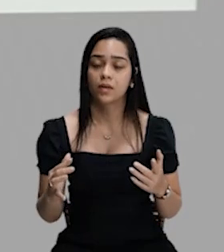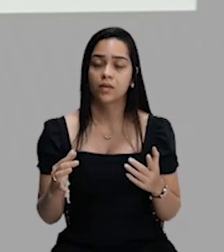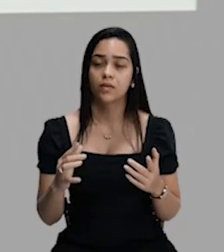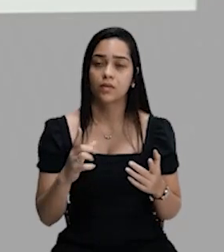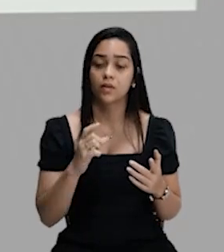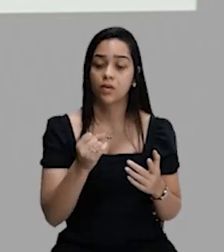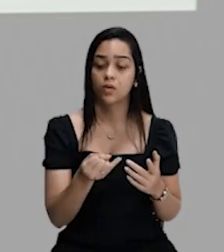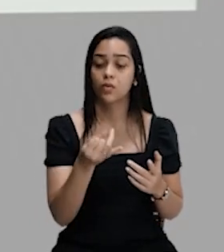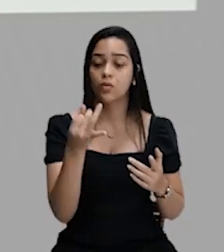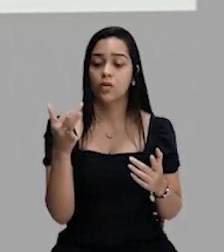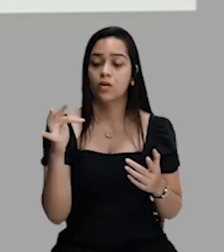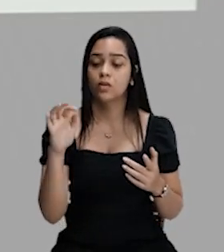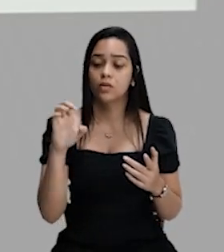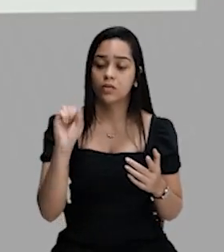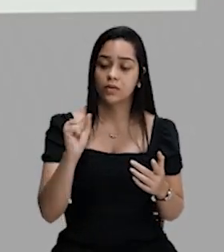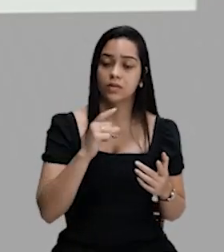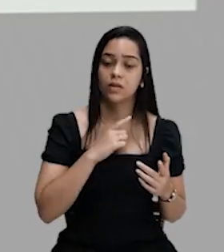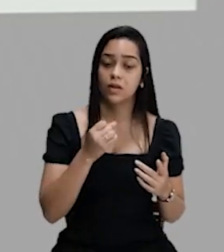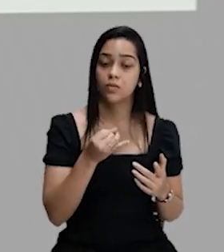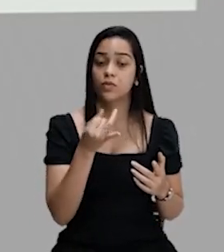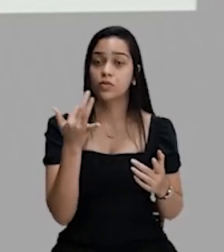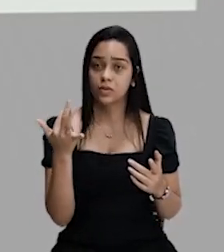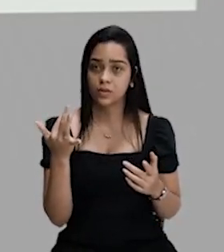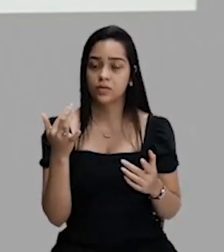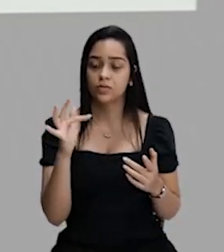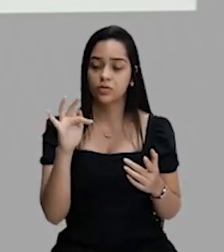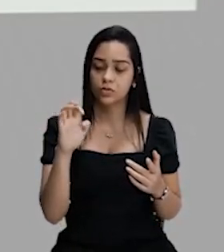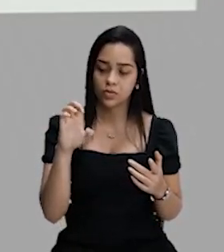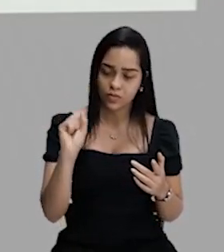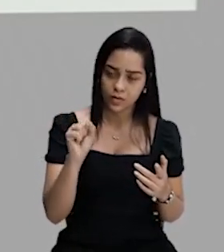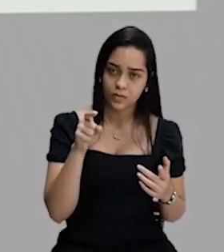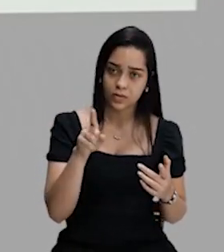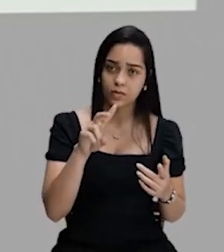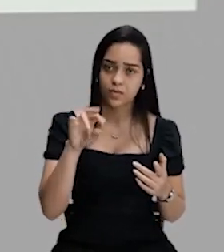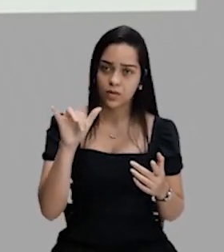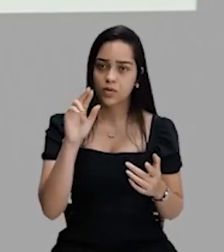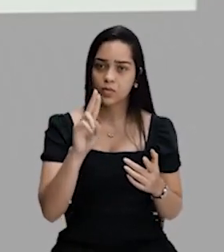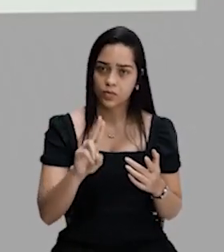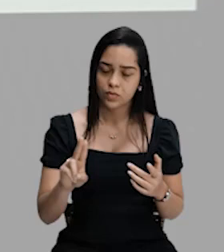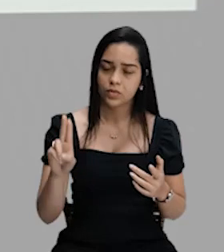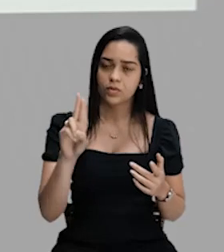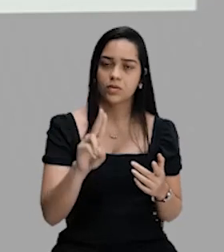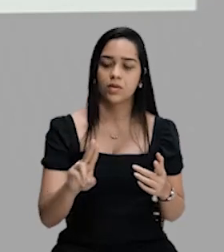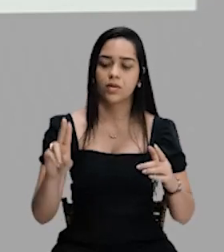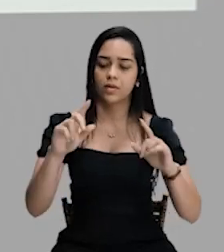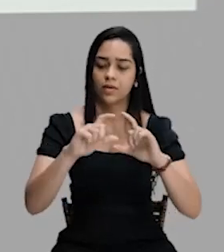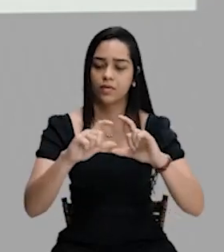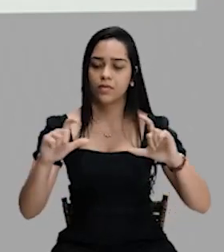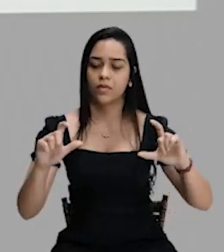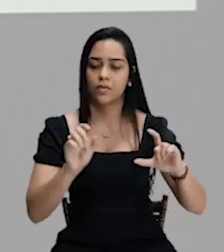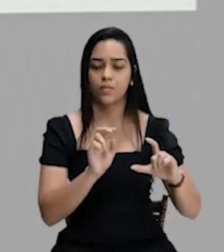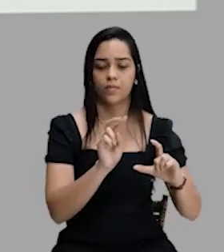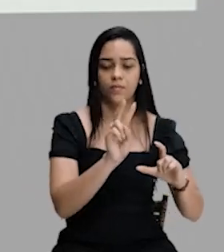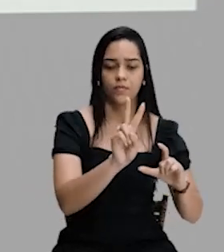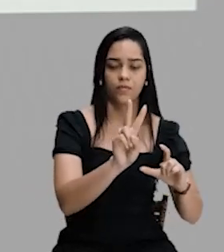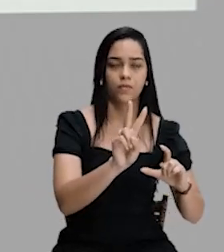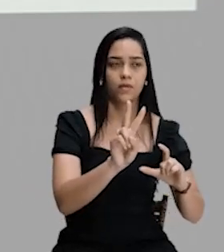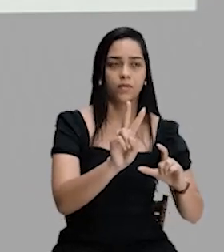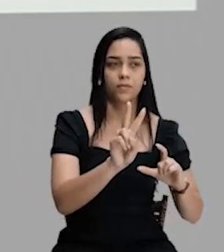quantas faces tem a quantidade de Face então você vai usar a fórmula V